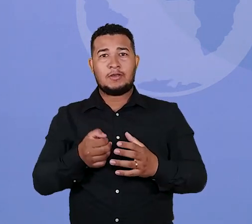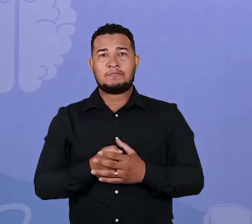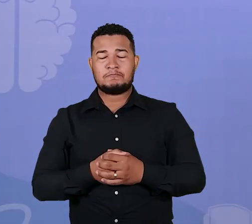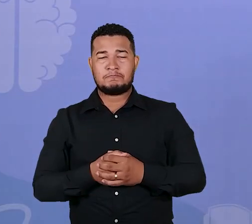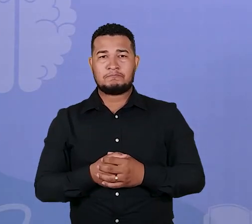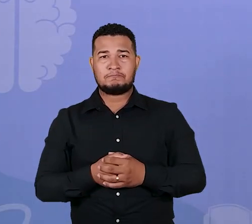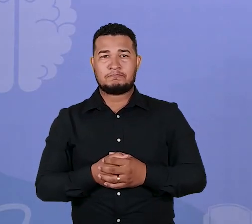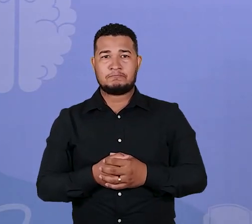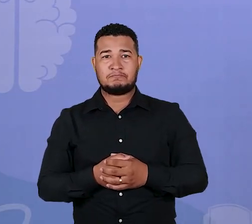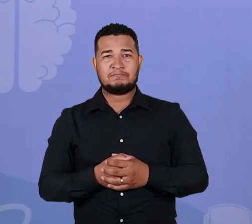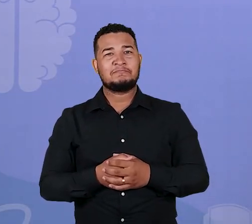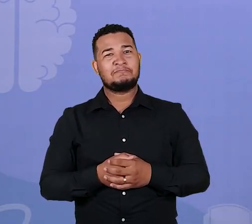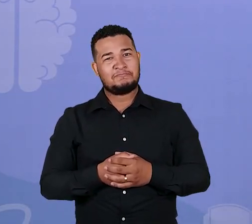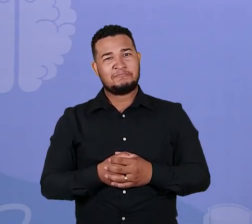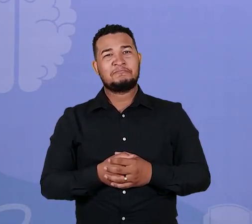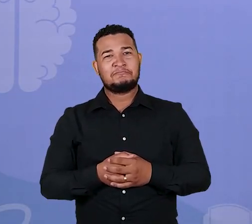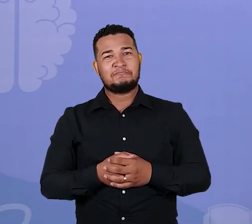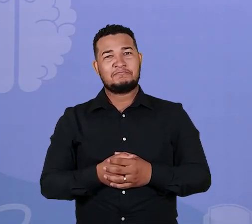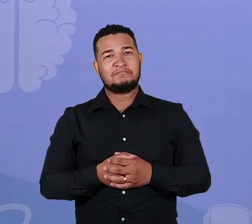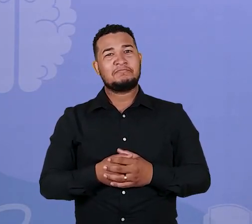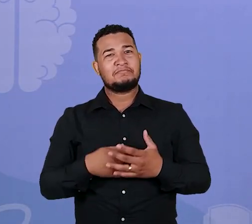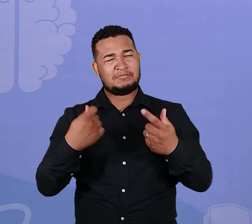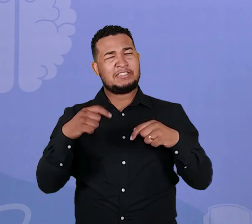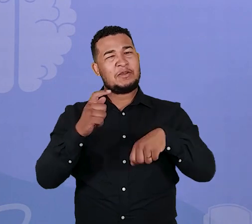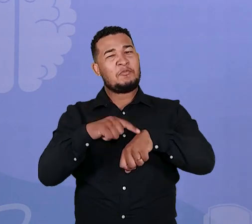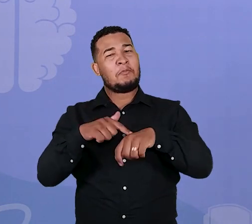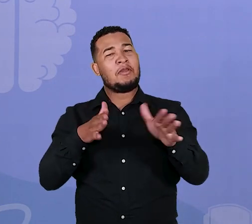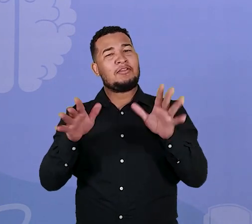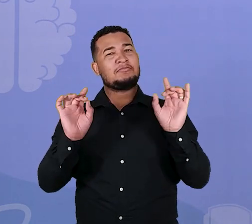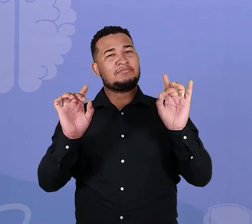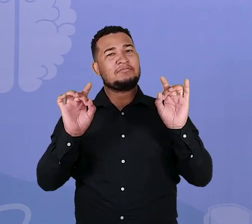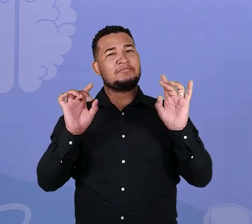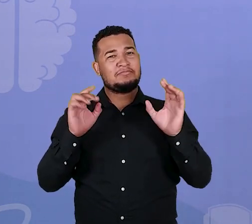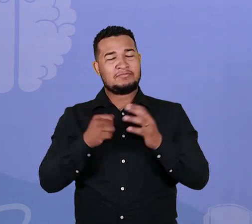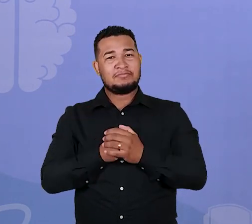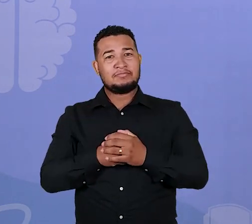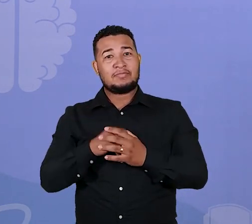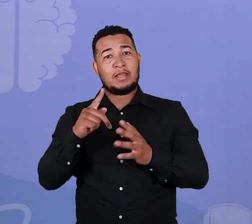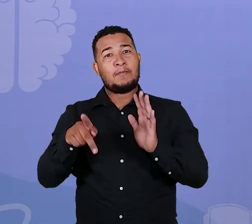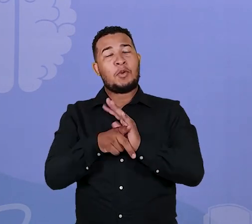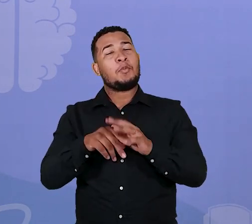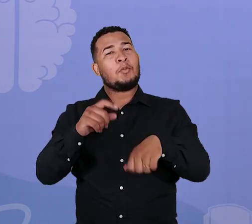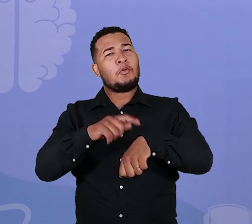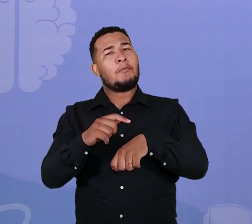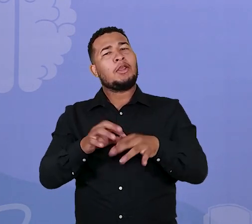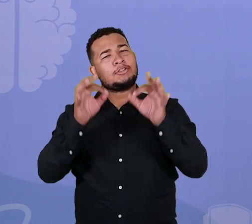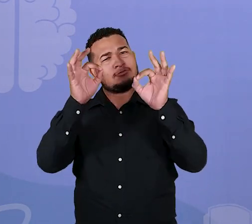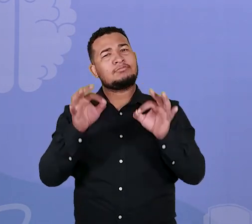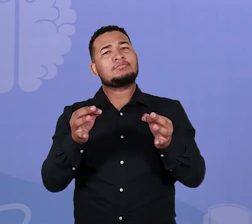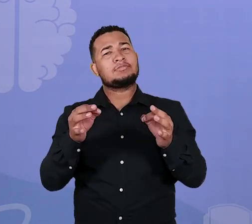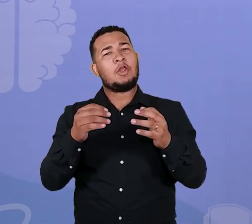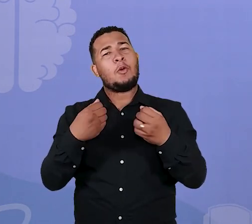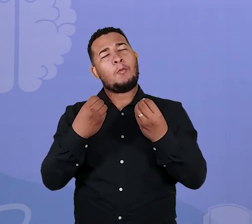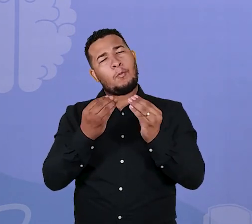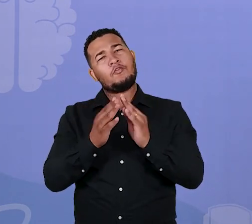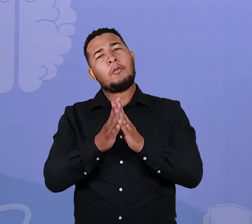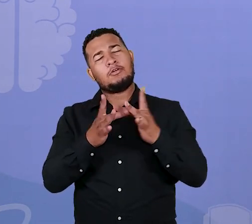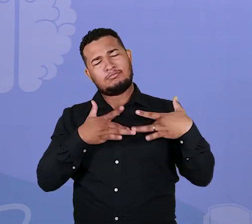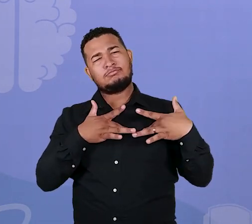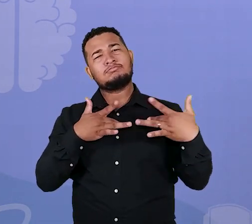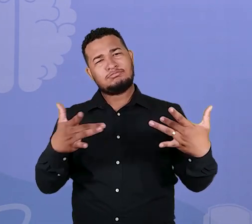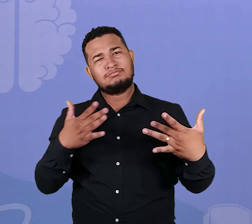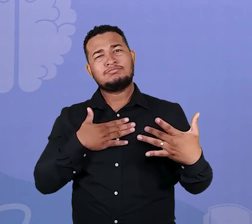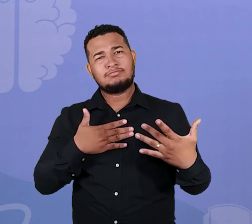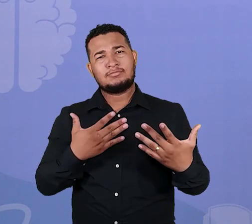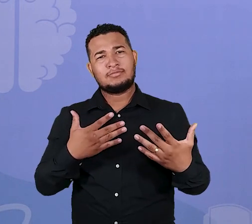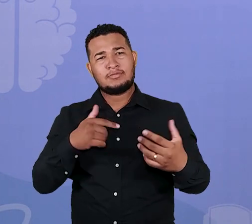falamos. Agora, preciso daquele momento. É o momento da sinceridade. Seja sincero